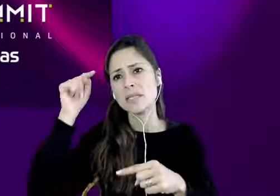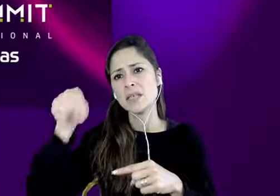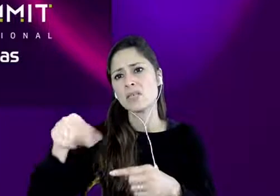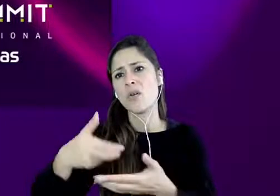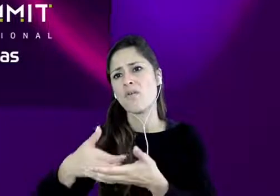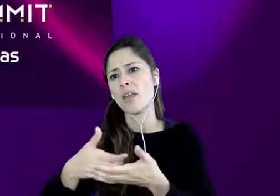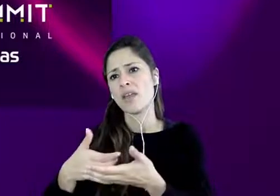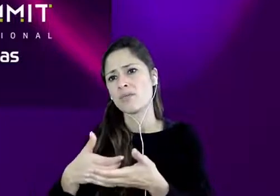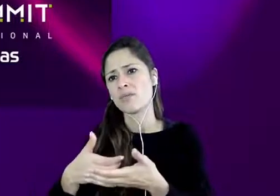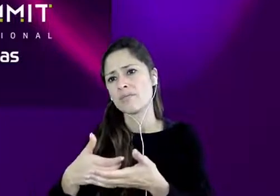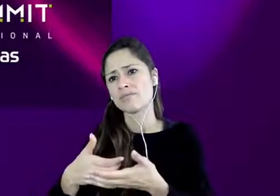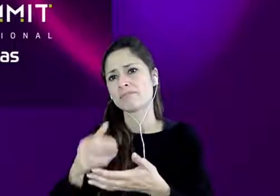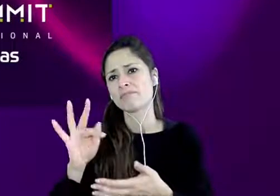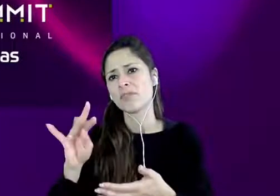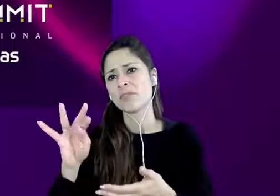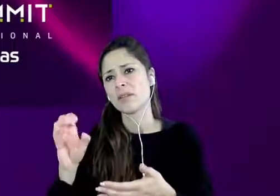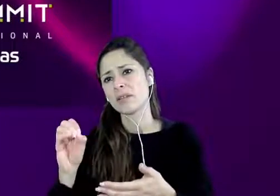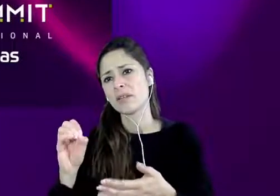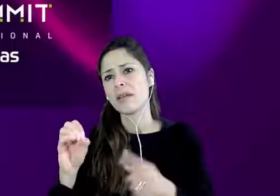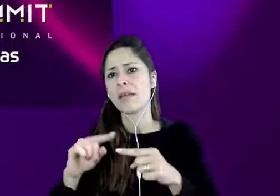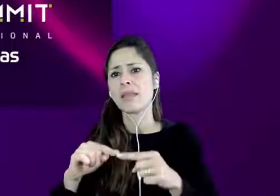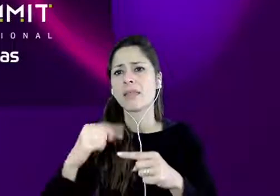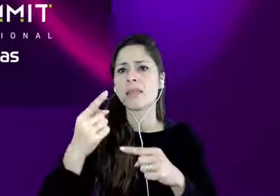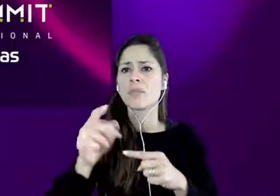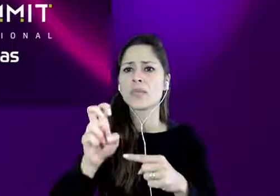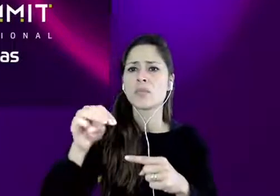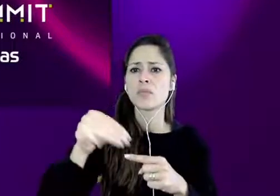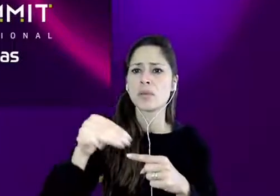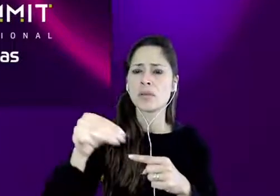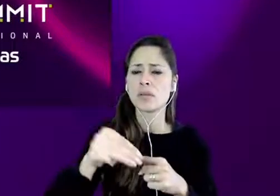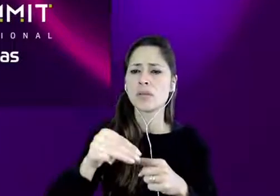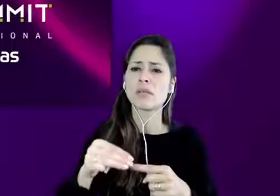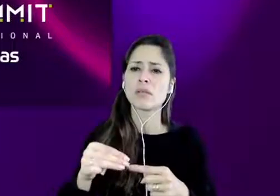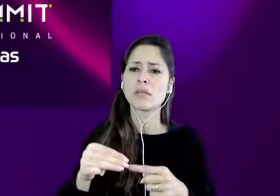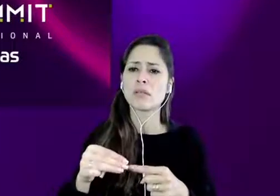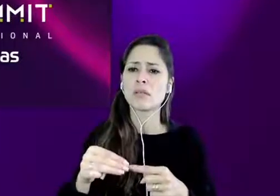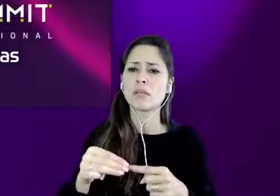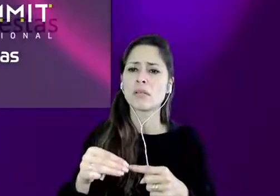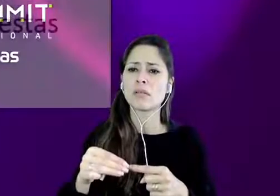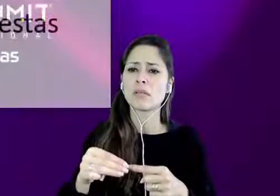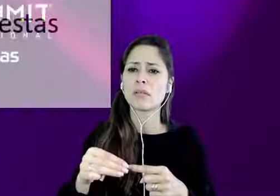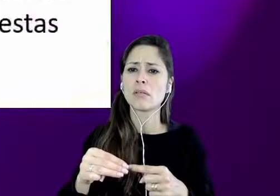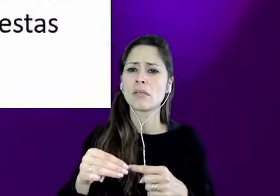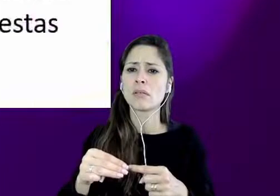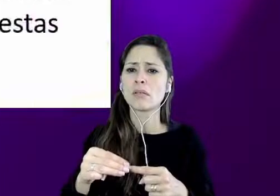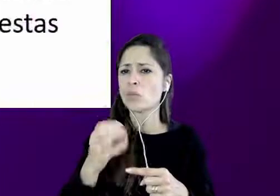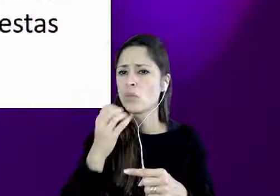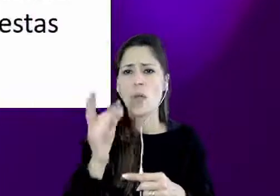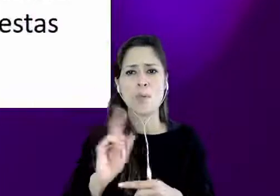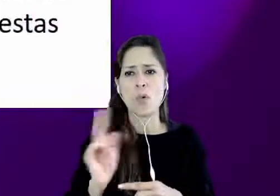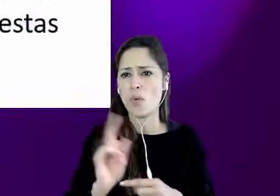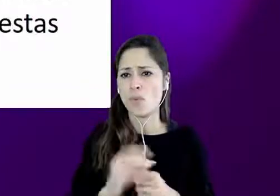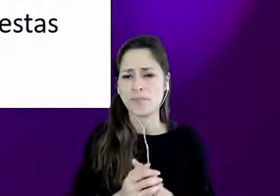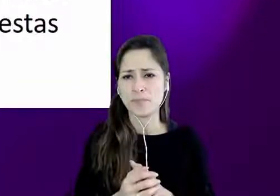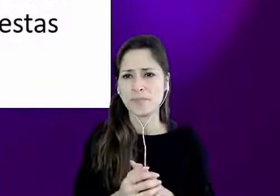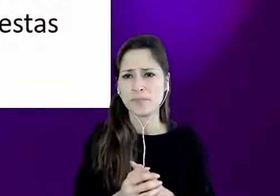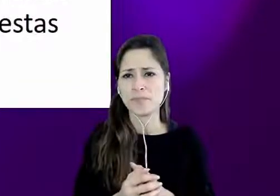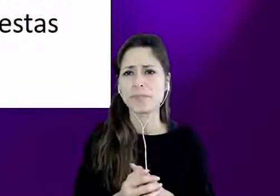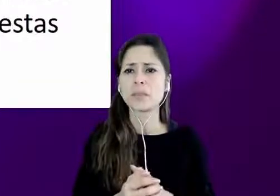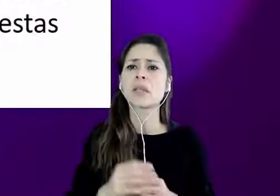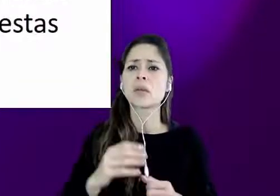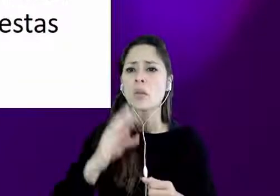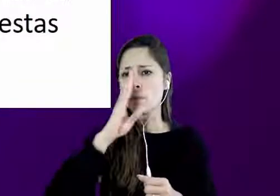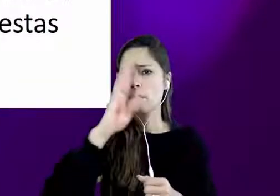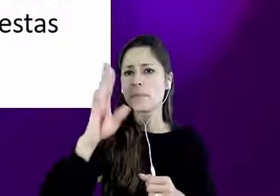mãe, eu poderia dizer que 5 minutos de pré-eclâmpsia, como o professor Nelson Sassi fala, não é nada vantajoso. Então, o principal